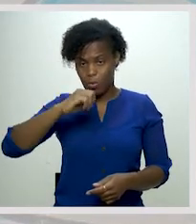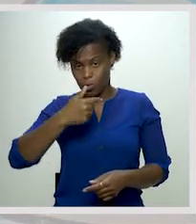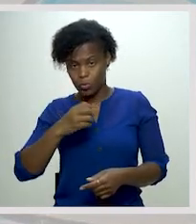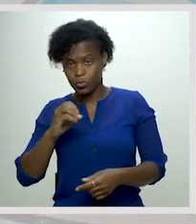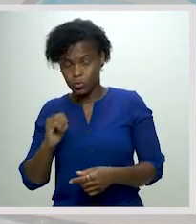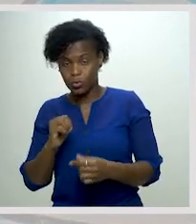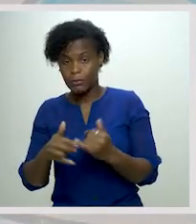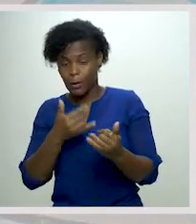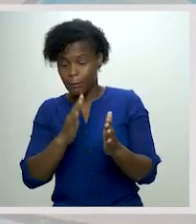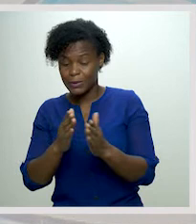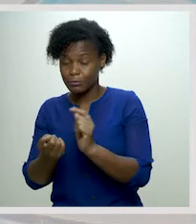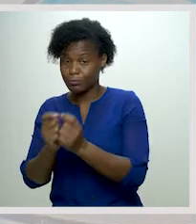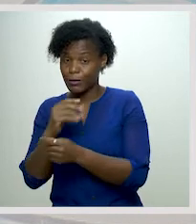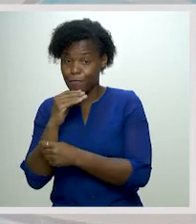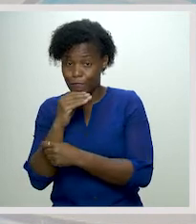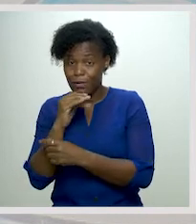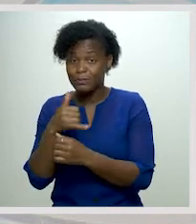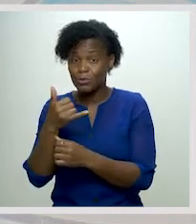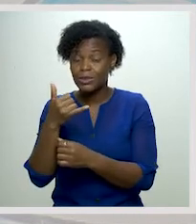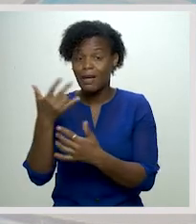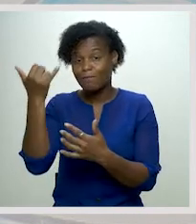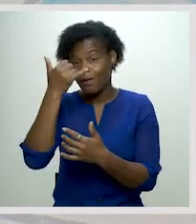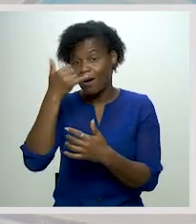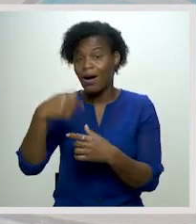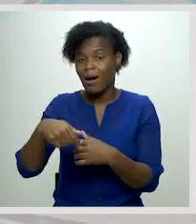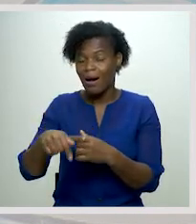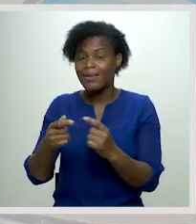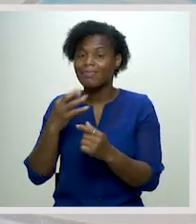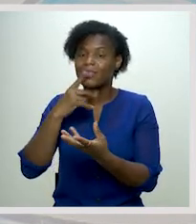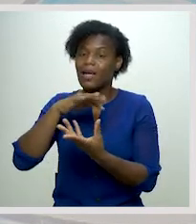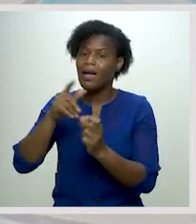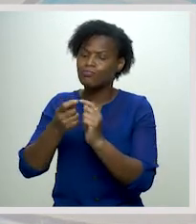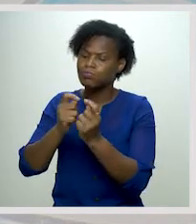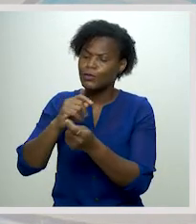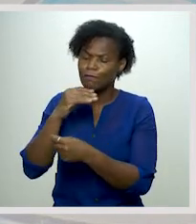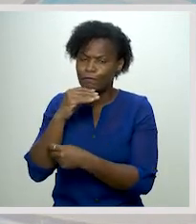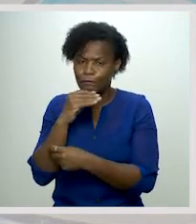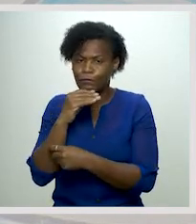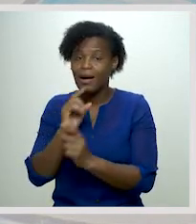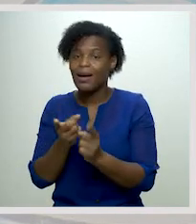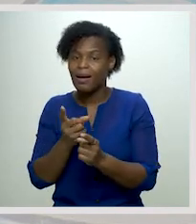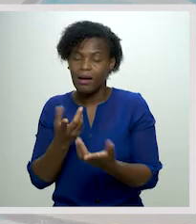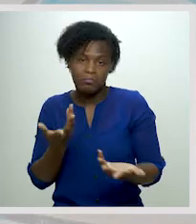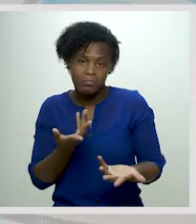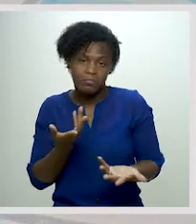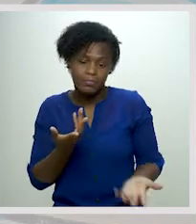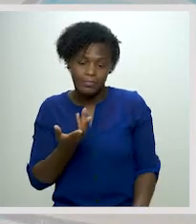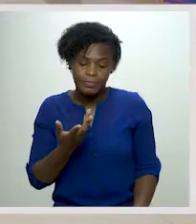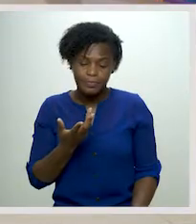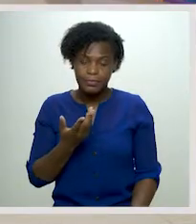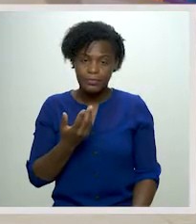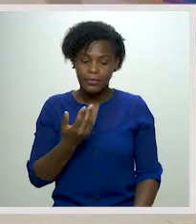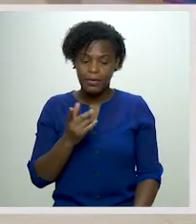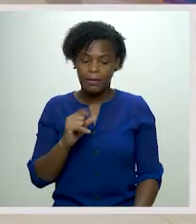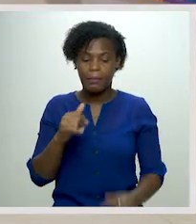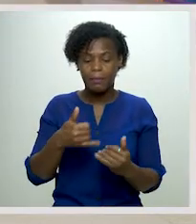por um processo de refrigeração, simulou o arrefecimento da Terra, que era assim,